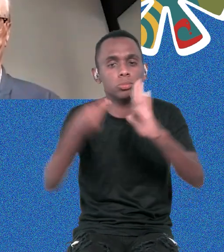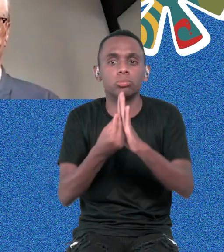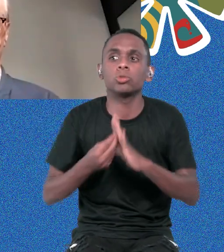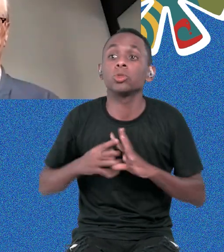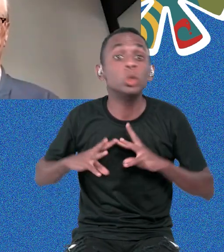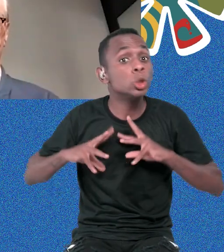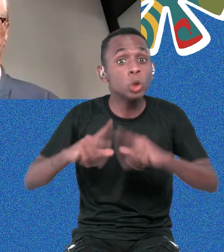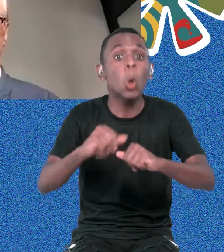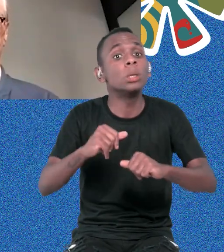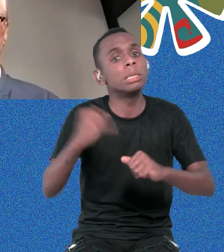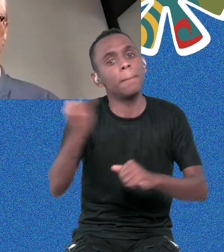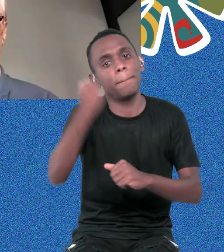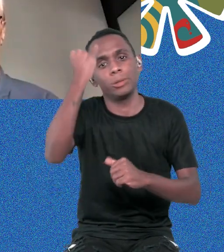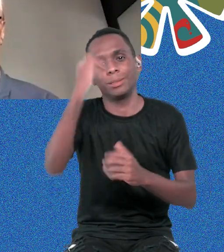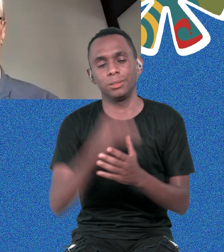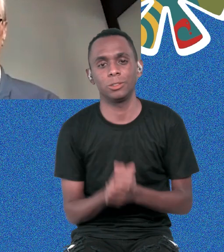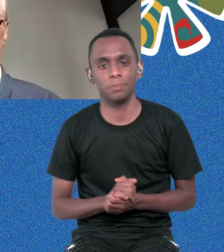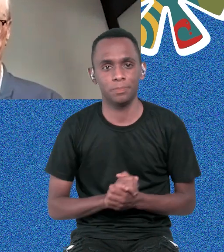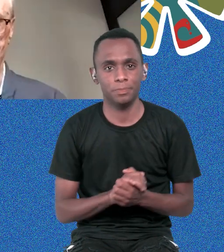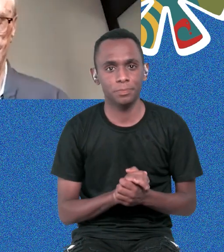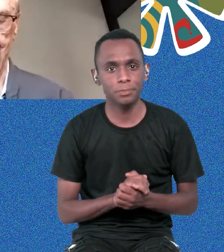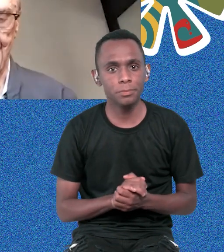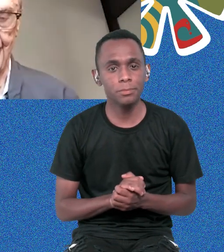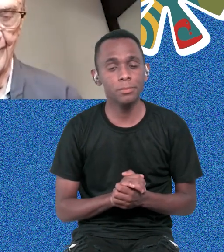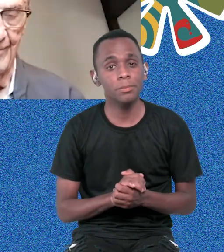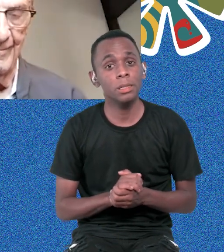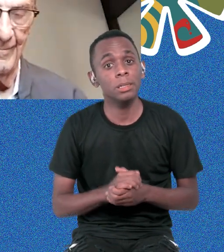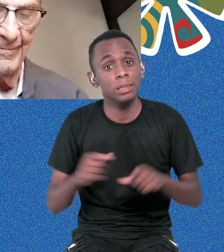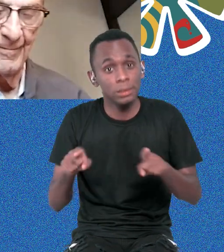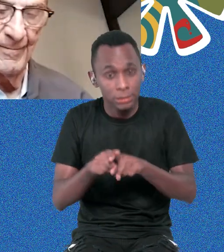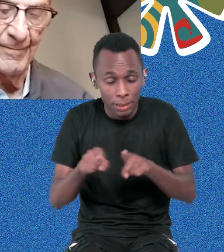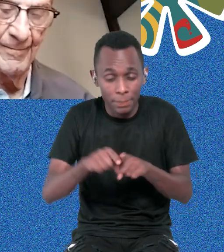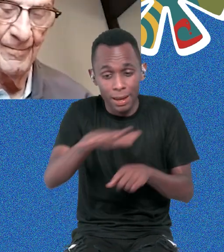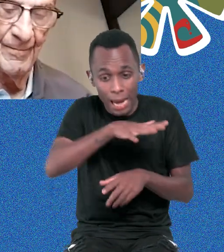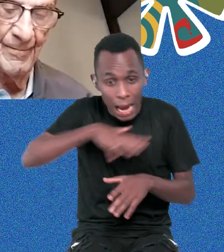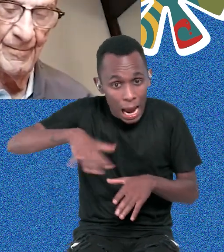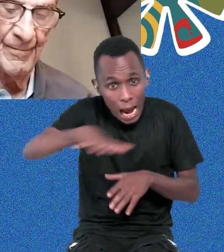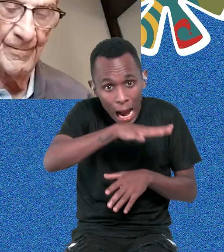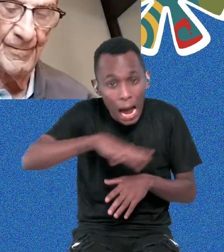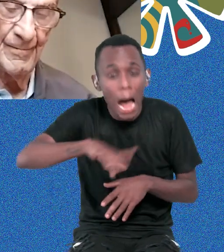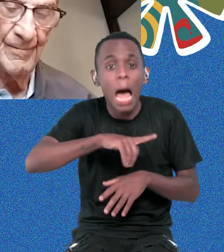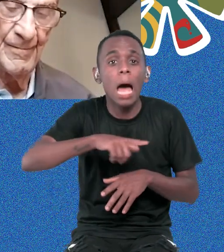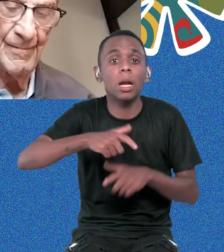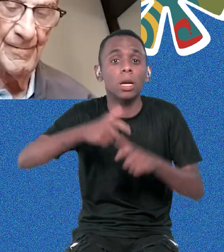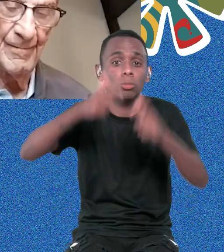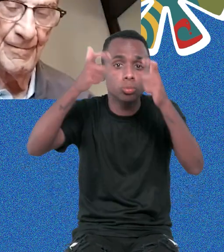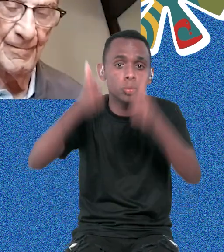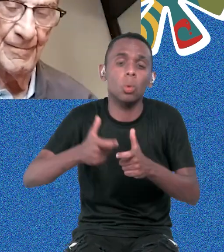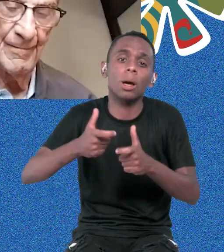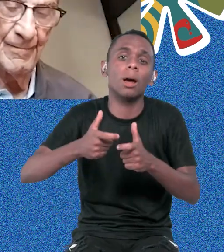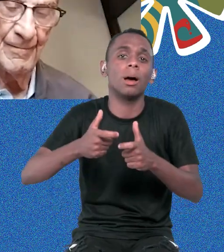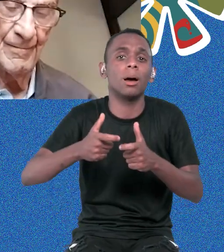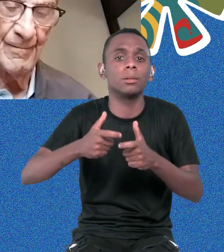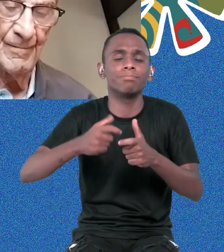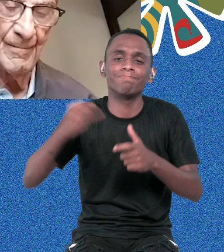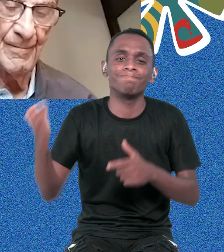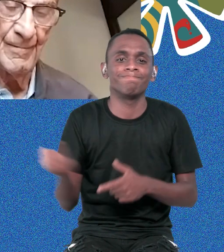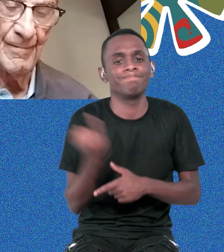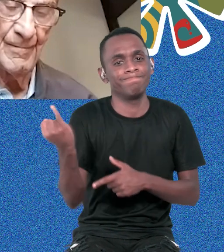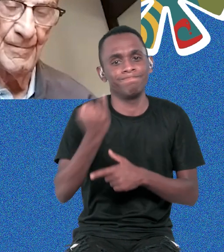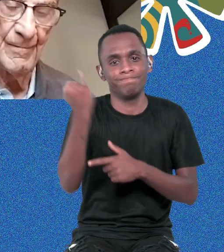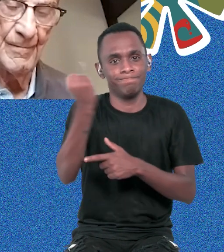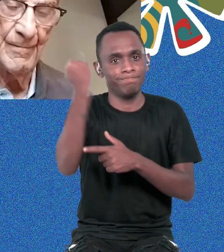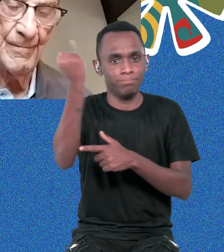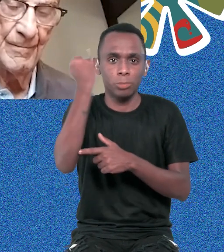comunidades quilombolas, por exemplo. E as comunidades têm naquele espaço um espaço sagrado, um espaço que